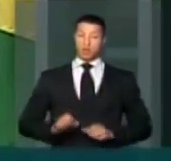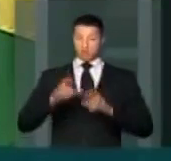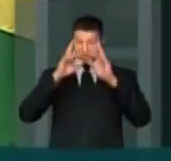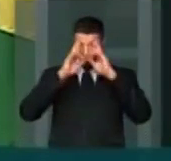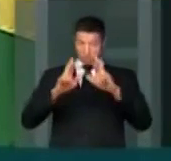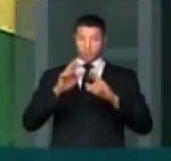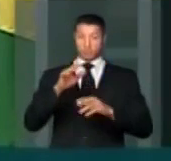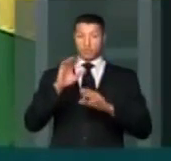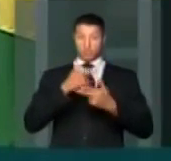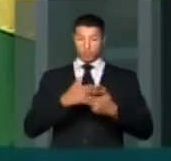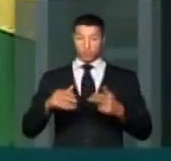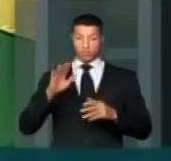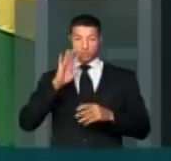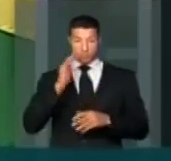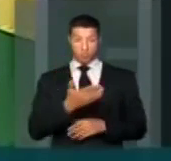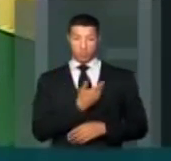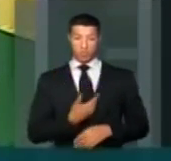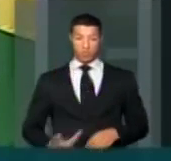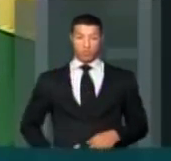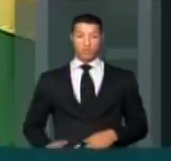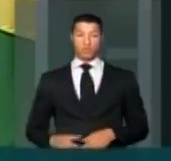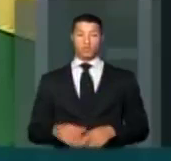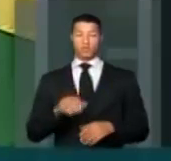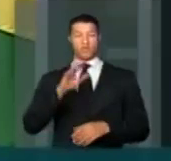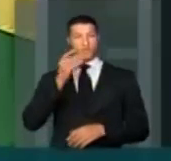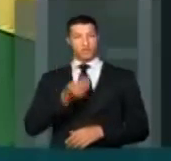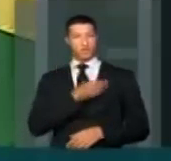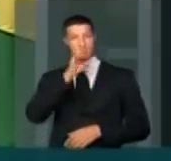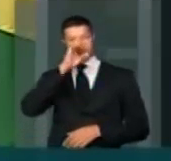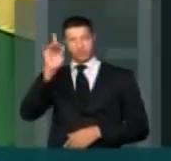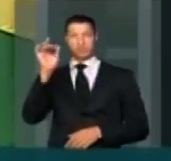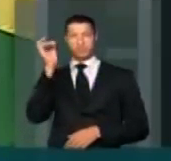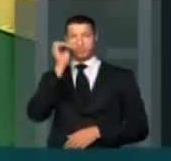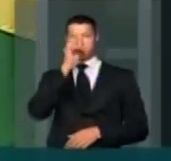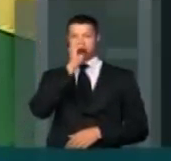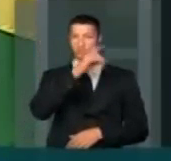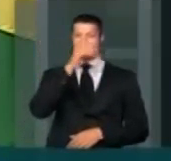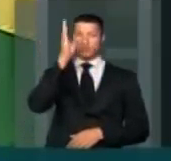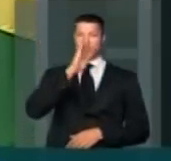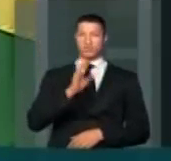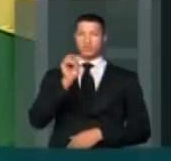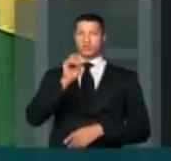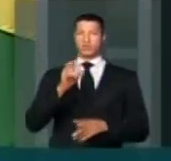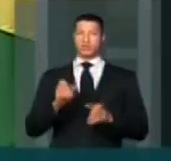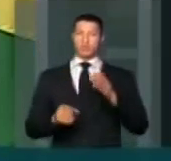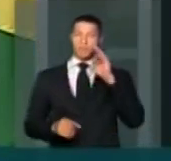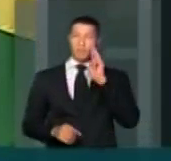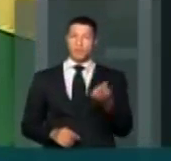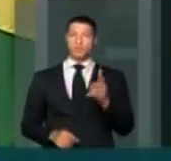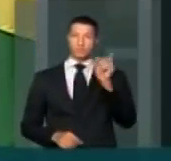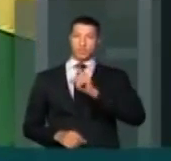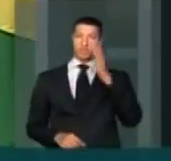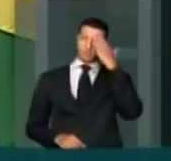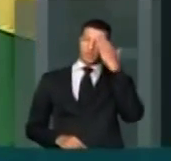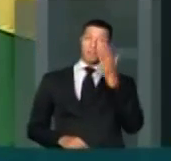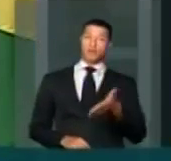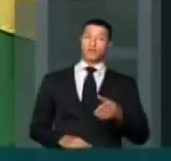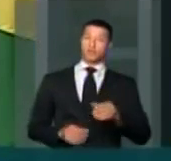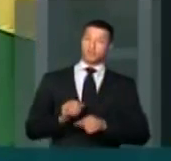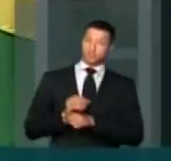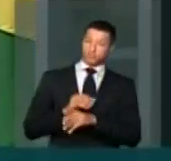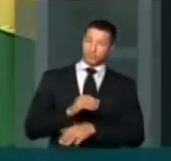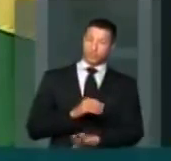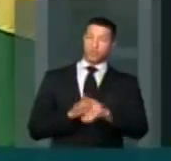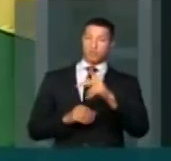respeito à coisa pública, ao erário, vivem dias sombrios neste país em que as centenas de milhões de reais, sabe-se agora, jorraram